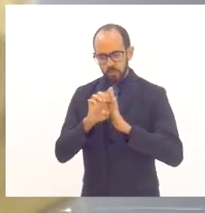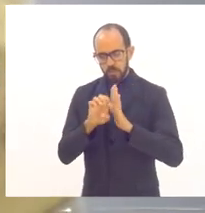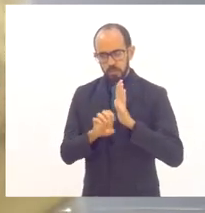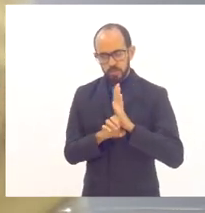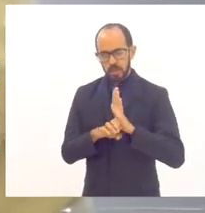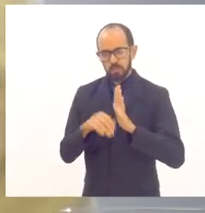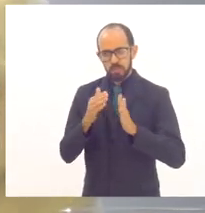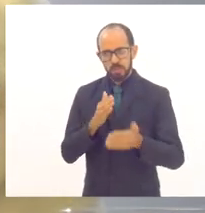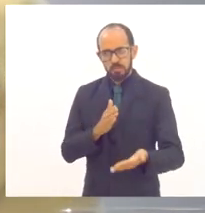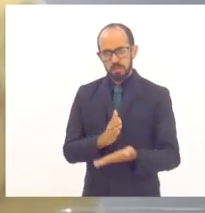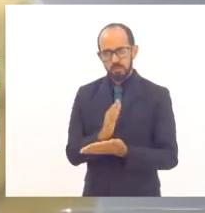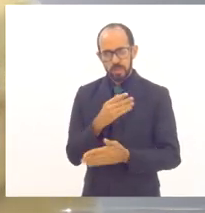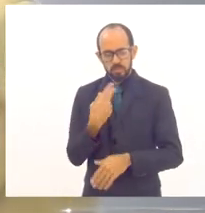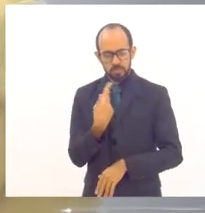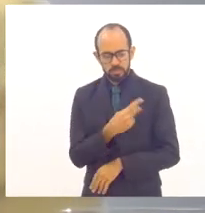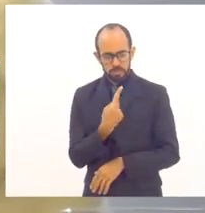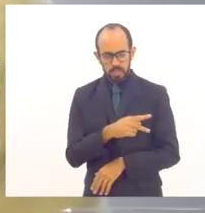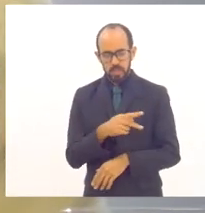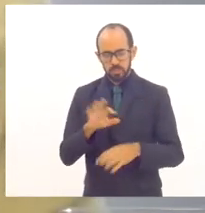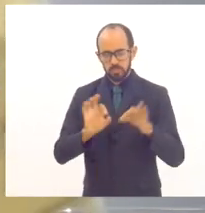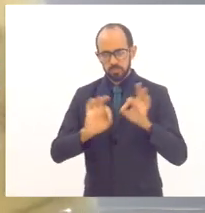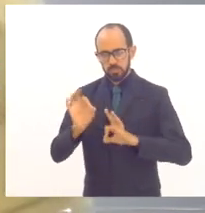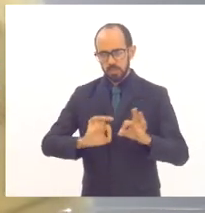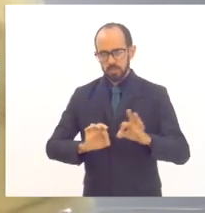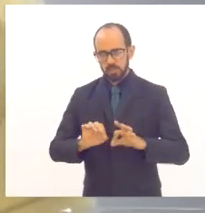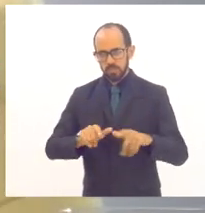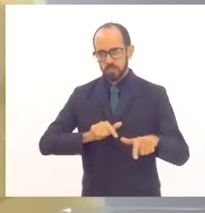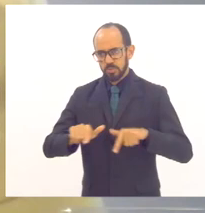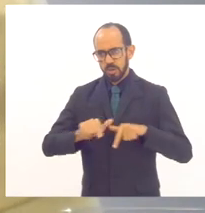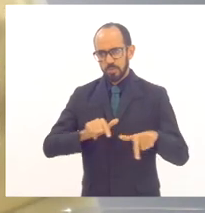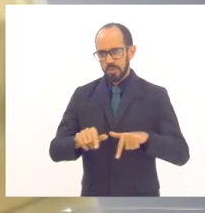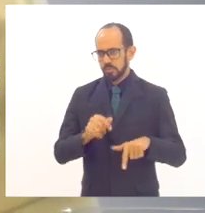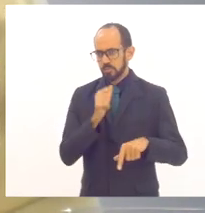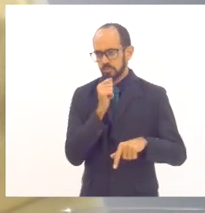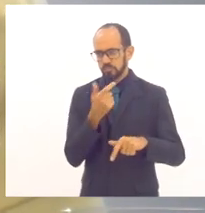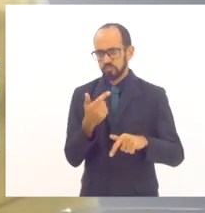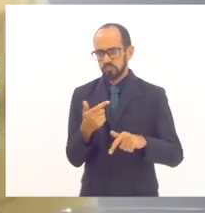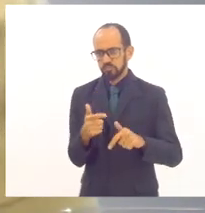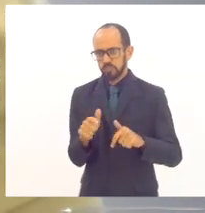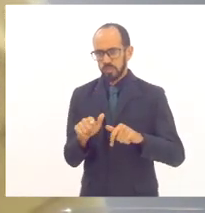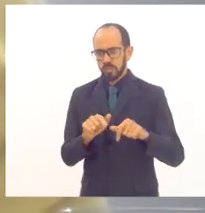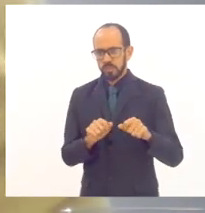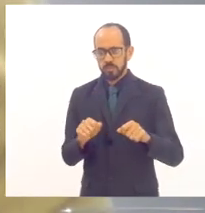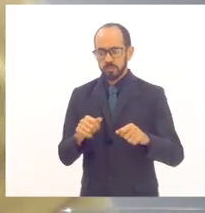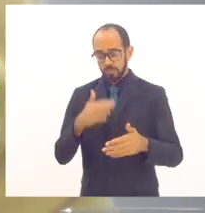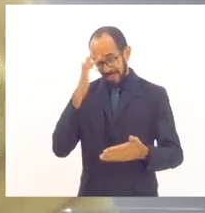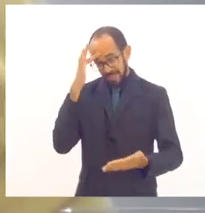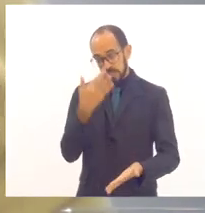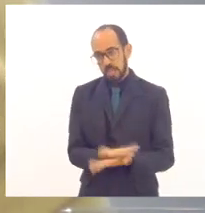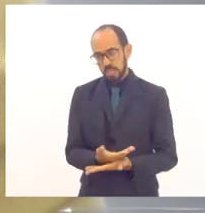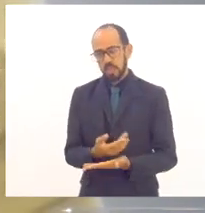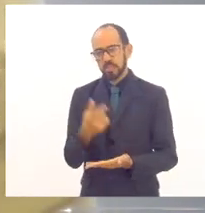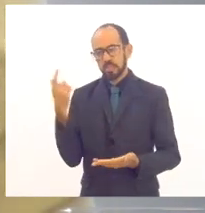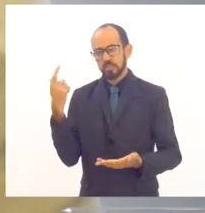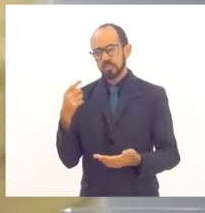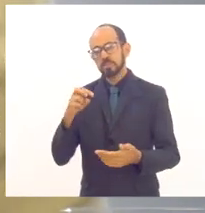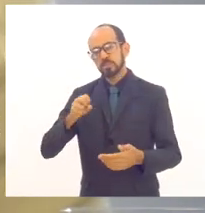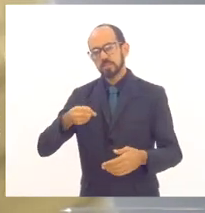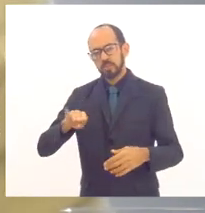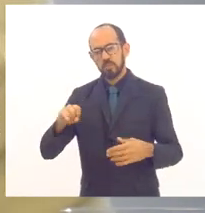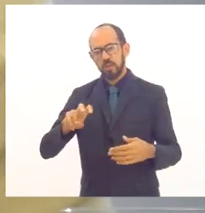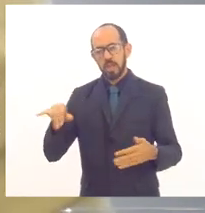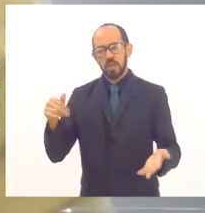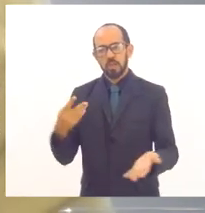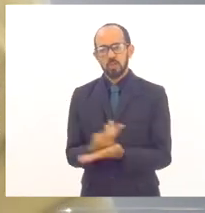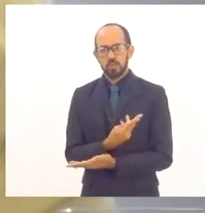aprovado por eles um novo plano de trabalho. A gente não tem ainda a certeza de se isso vai acontecer esse